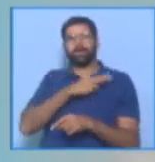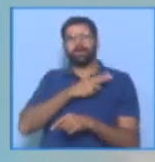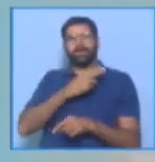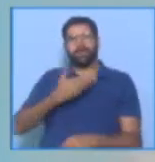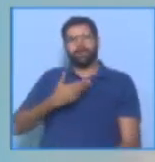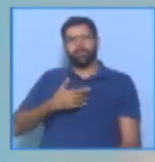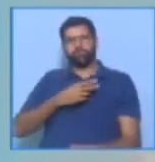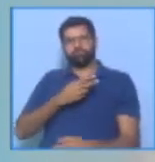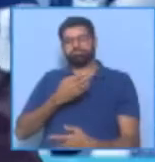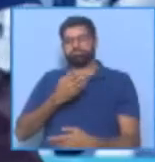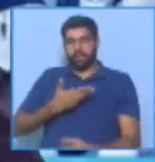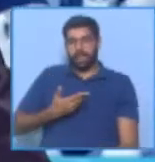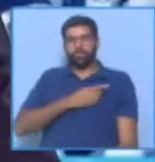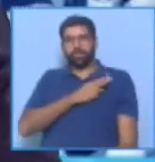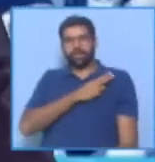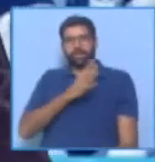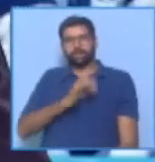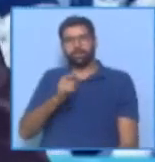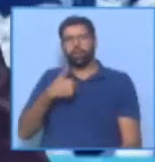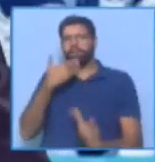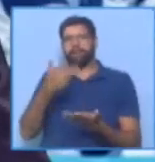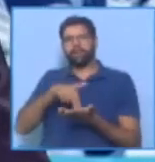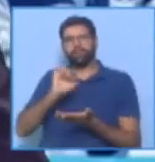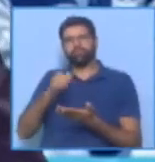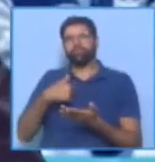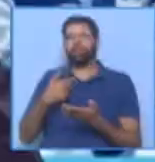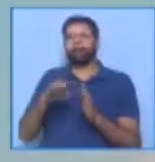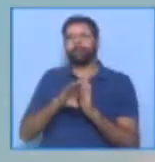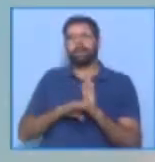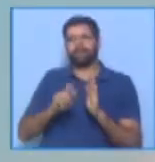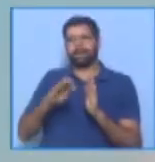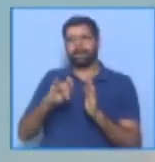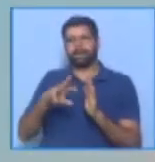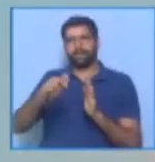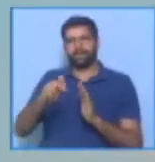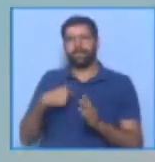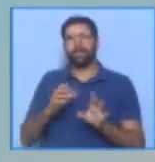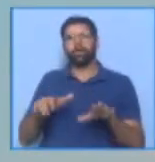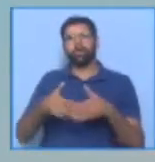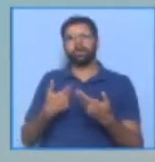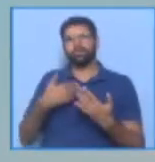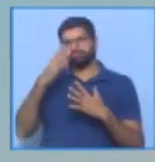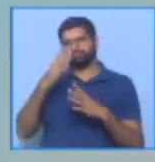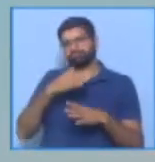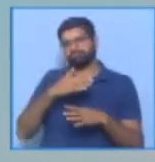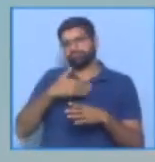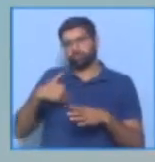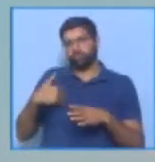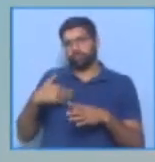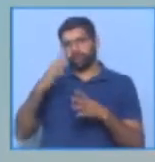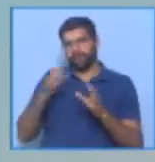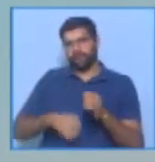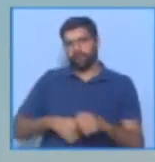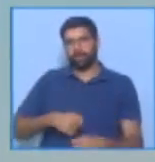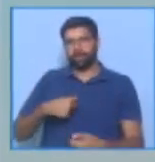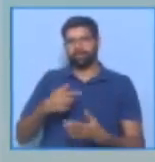Lisboa. Boa tarde, obrigado por estar aqui no programa Eclésia. A Congregação da Educação Católica publicou